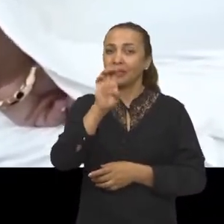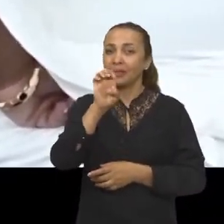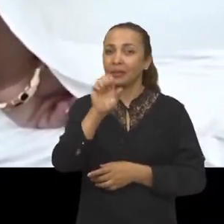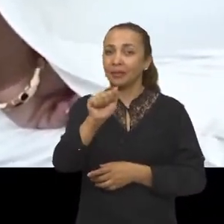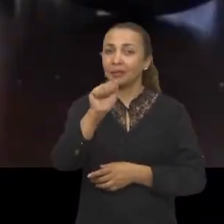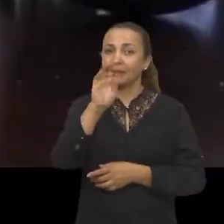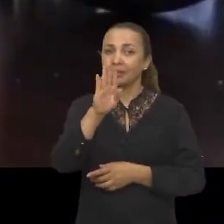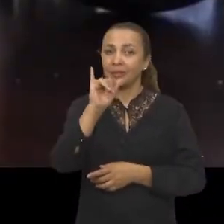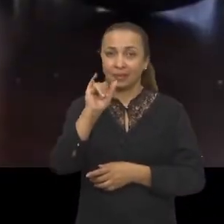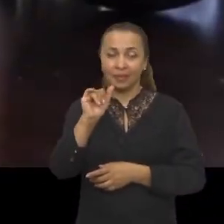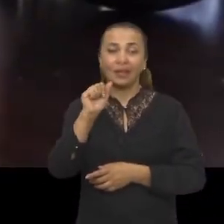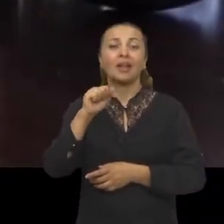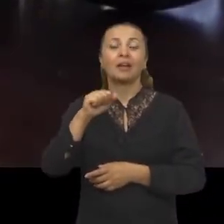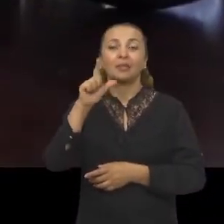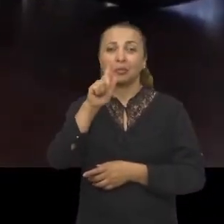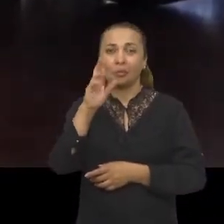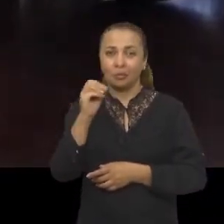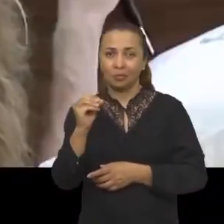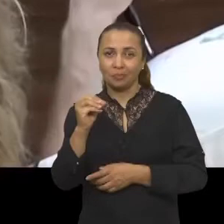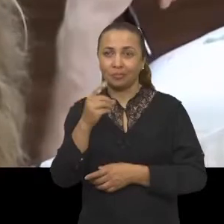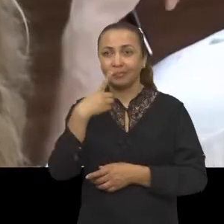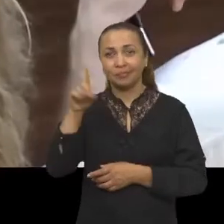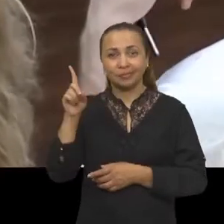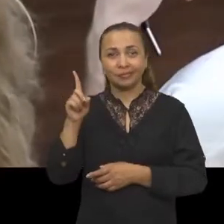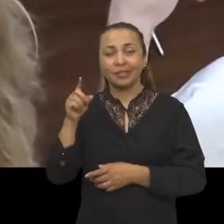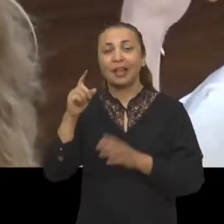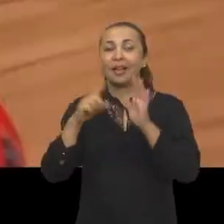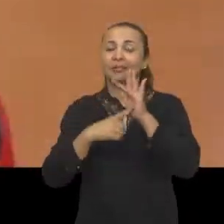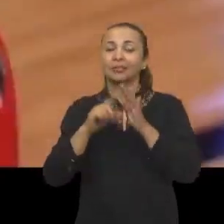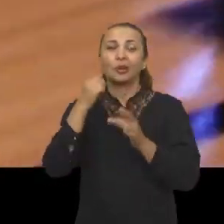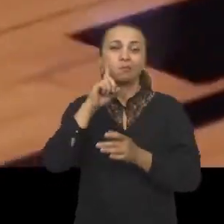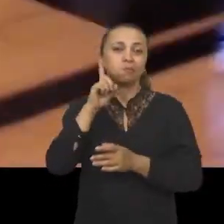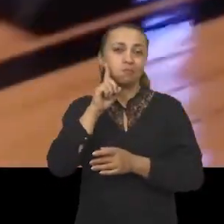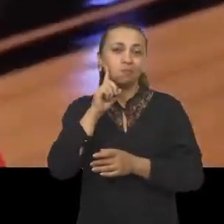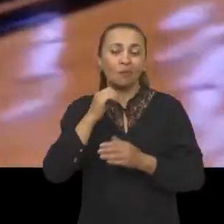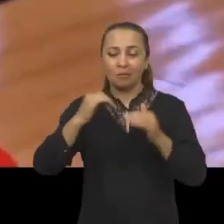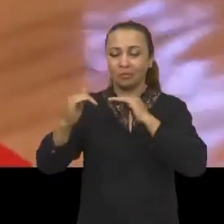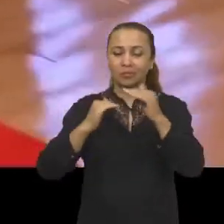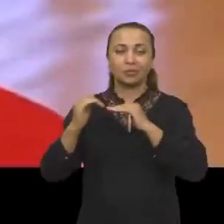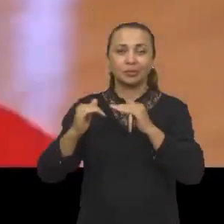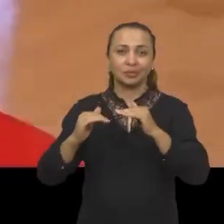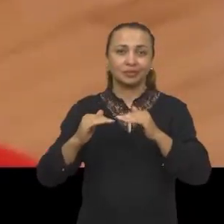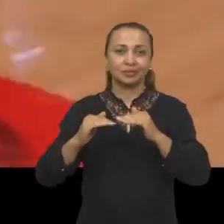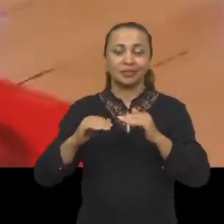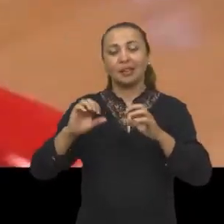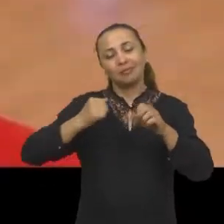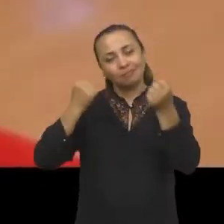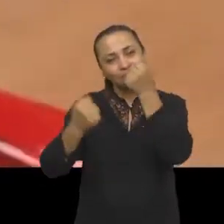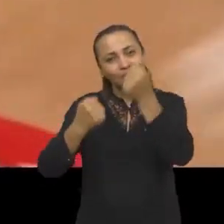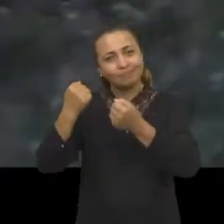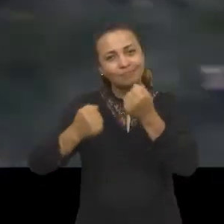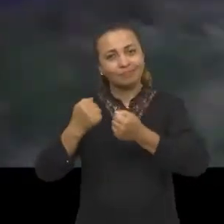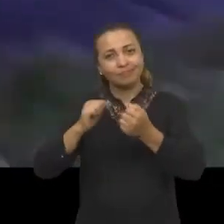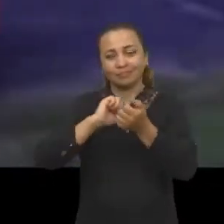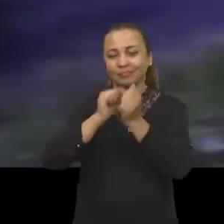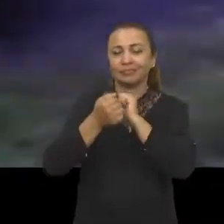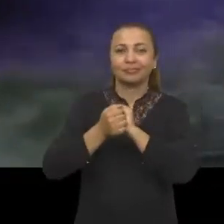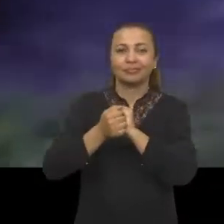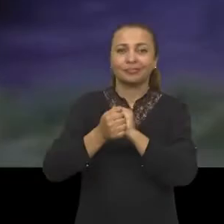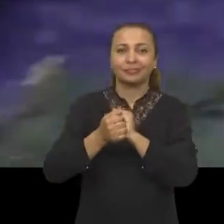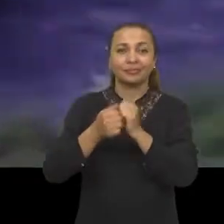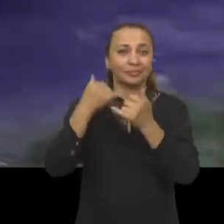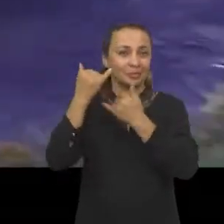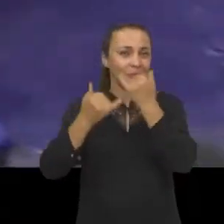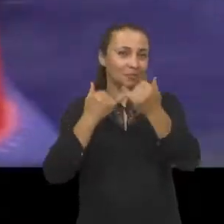Go da Universidade de Delaware nos Estados Unidos, que tem como objetivo promover a mobilidade motorizada através